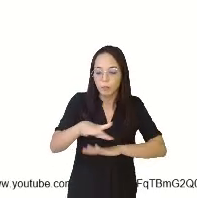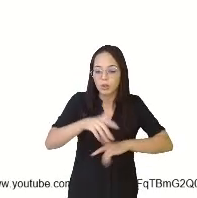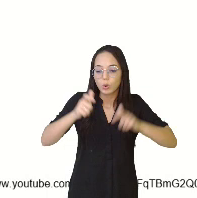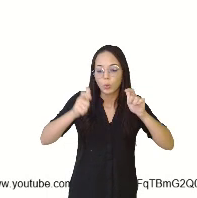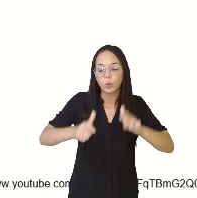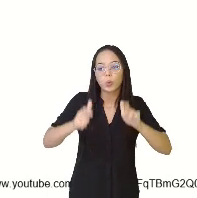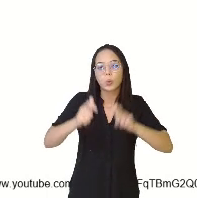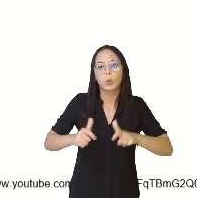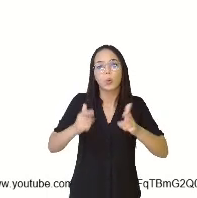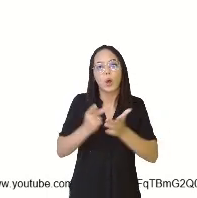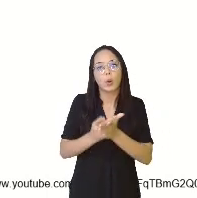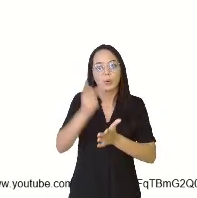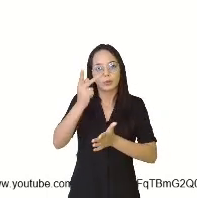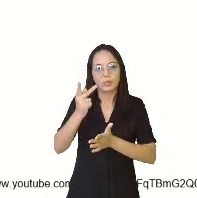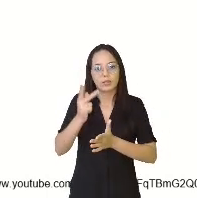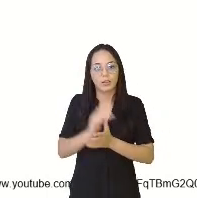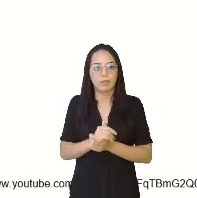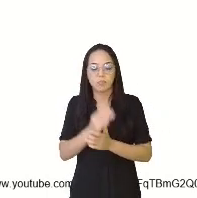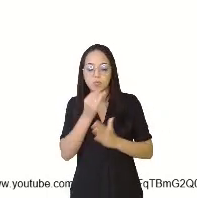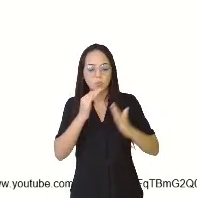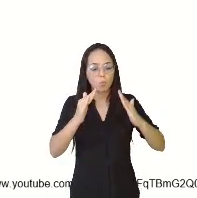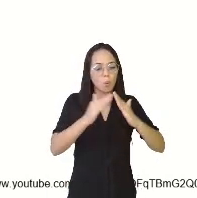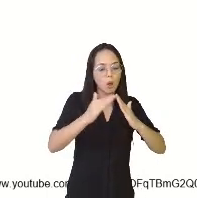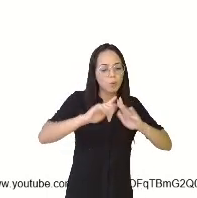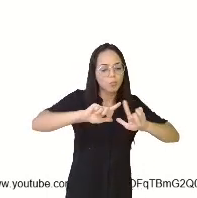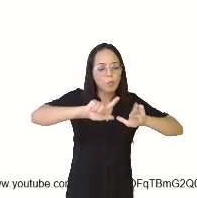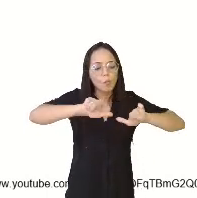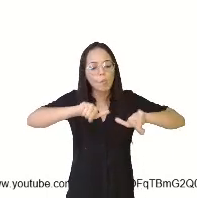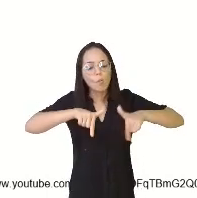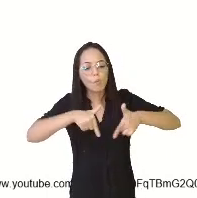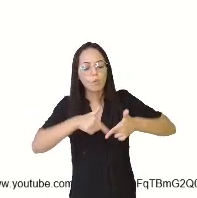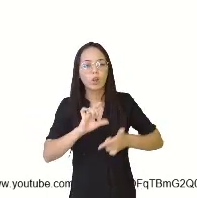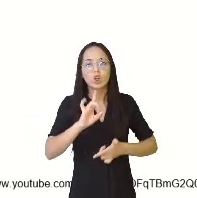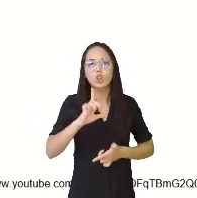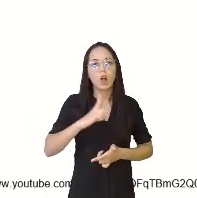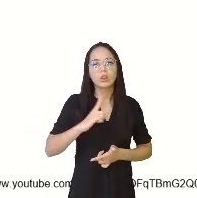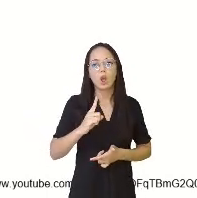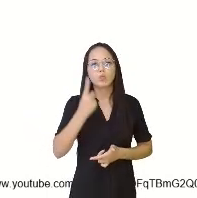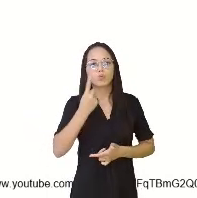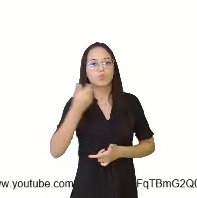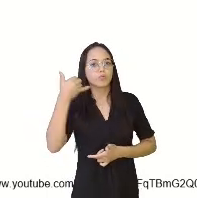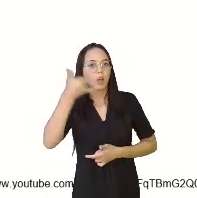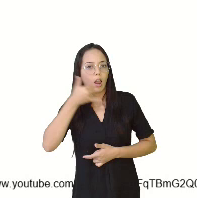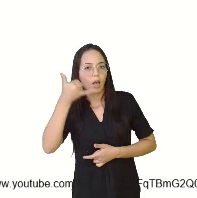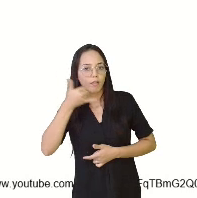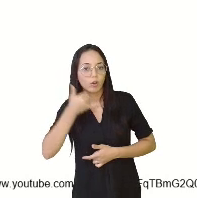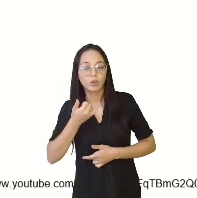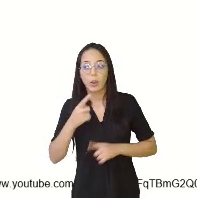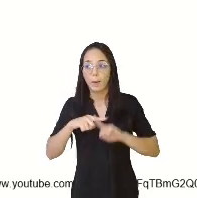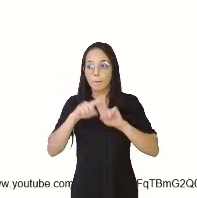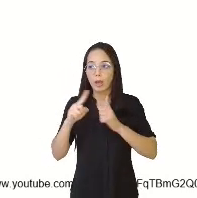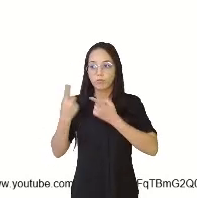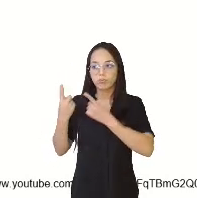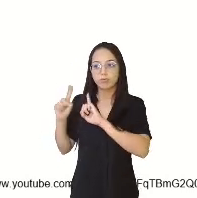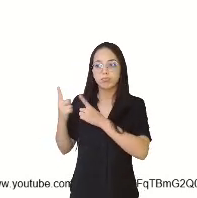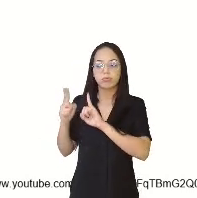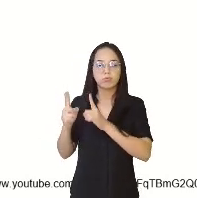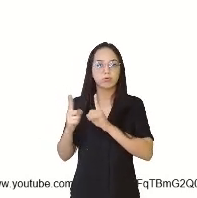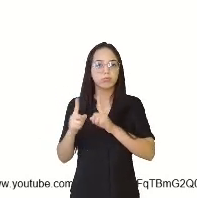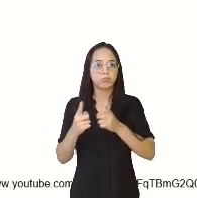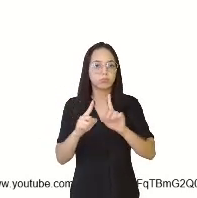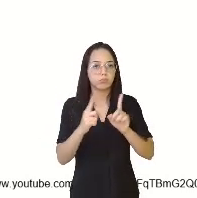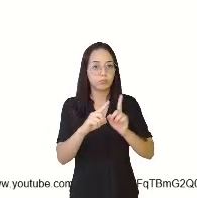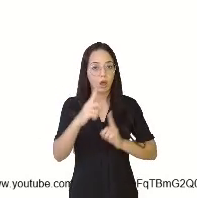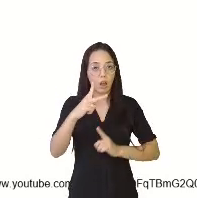se passa aquela cena. Uma casa vazia só com o telefone, o bando chega, menos Paulo e Juliana. Se você observa